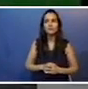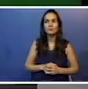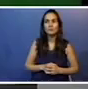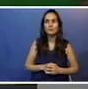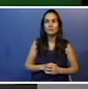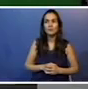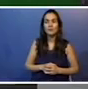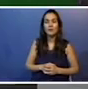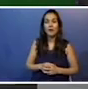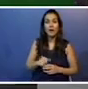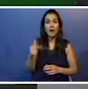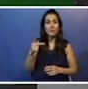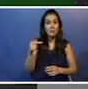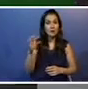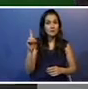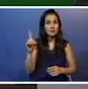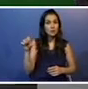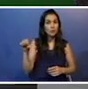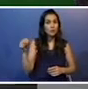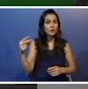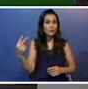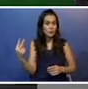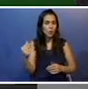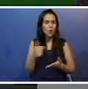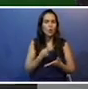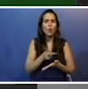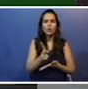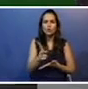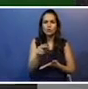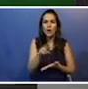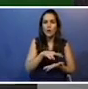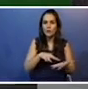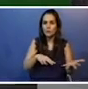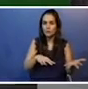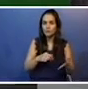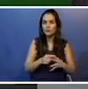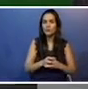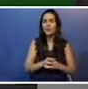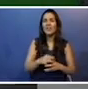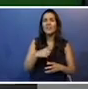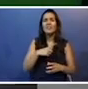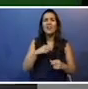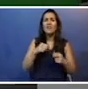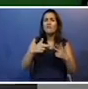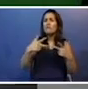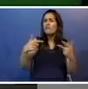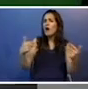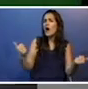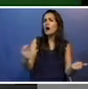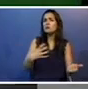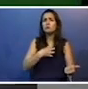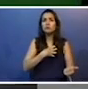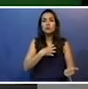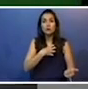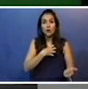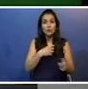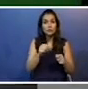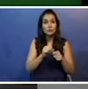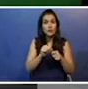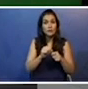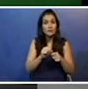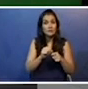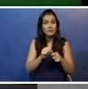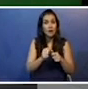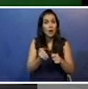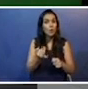Lá na página 192, continuando a nossa leitura. Existiram muitas formas de fazer isso.